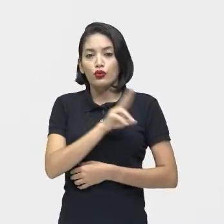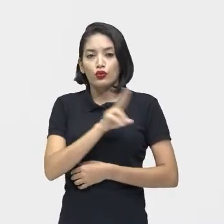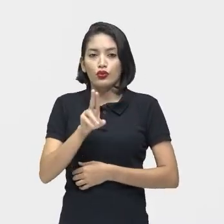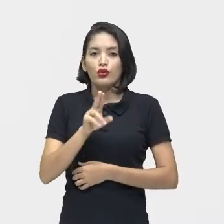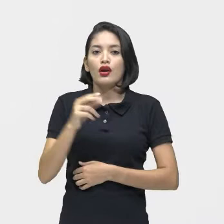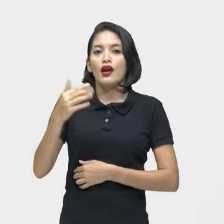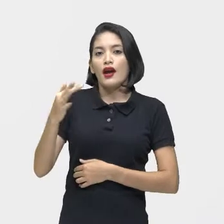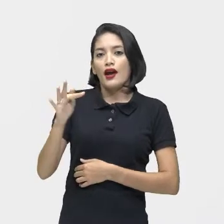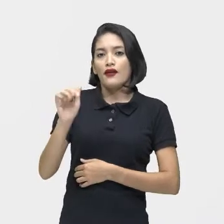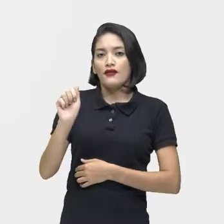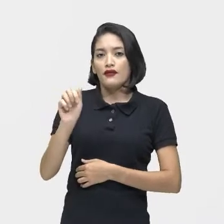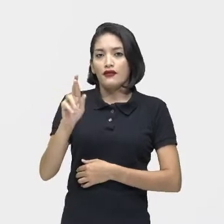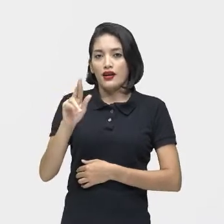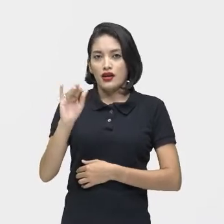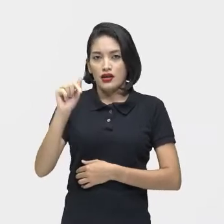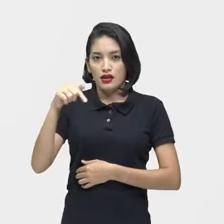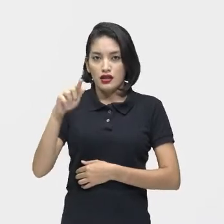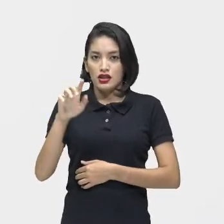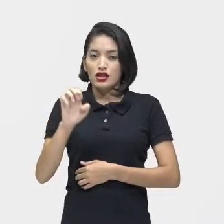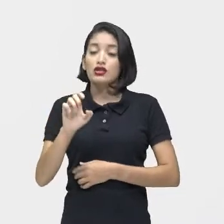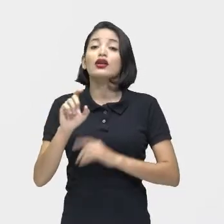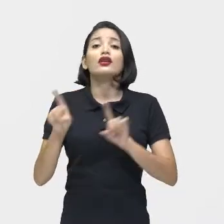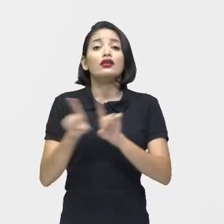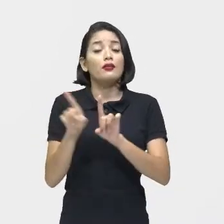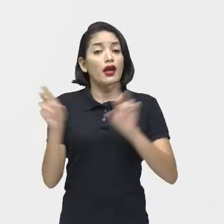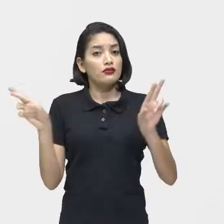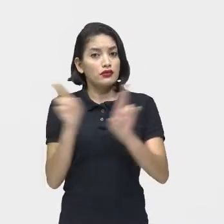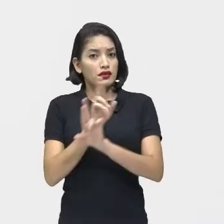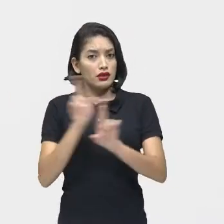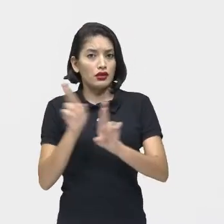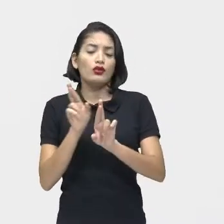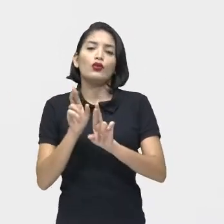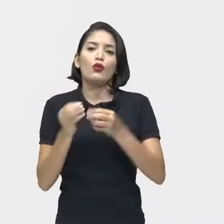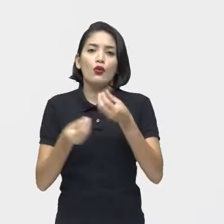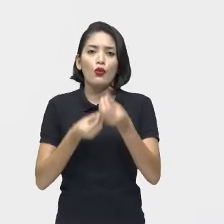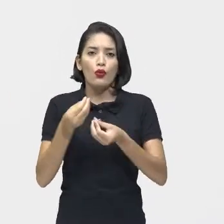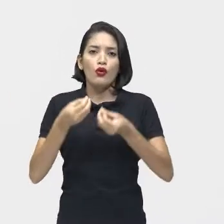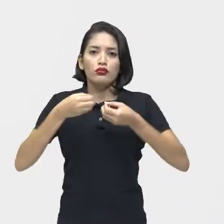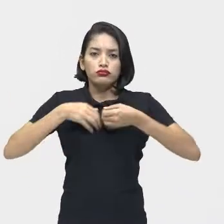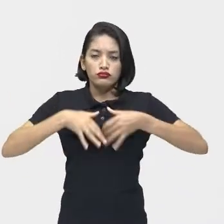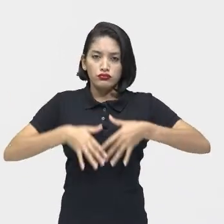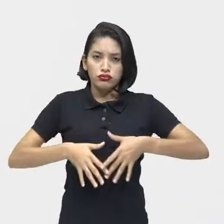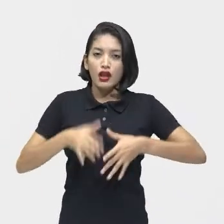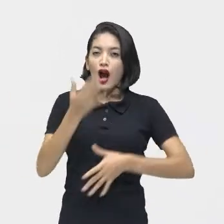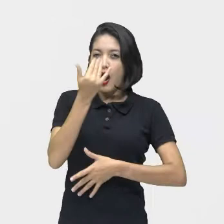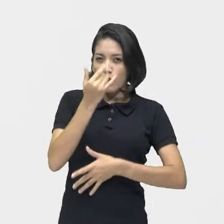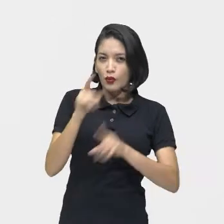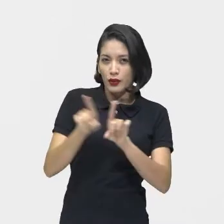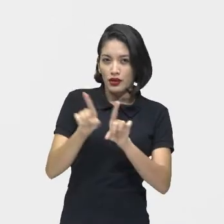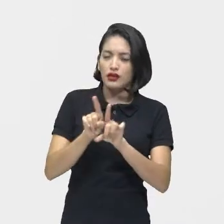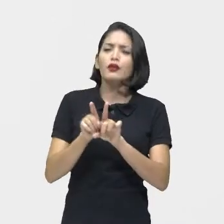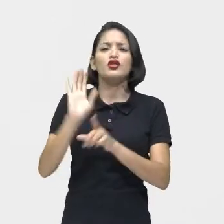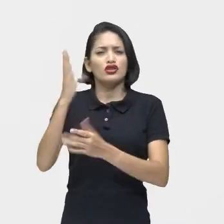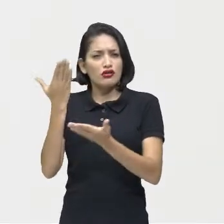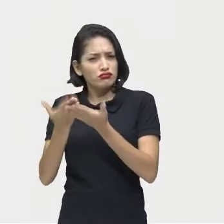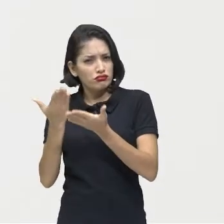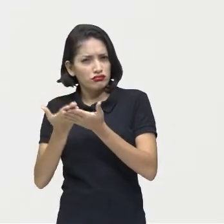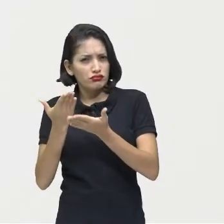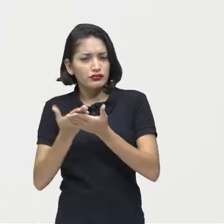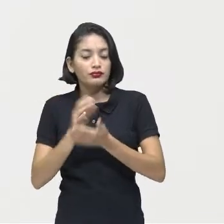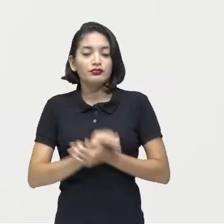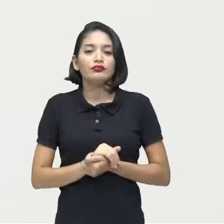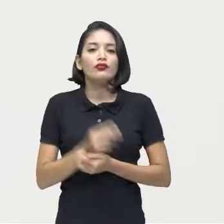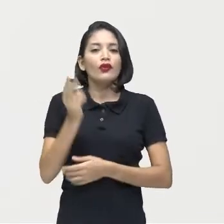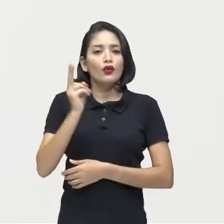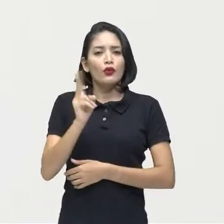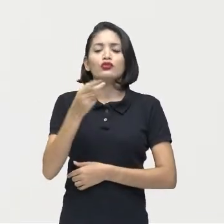de faringe, que está relacionado também com o sistema digestório, como vocês puderam observar em outra aula. E aí ele vai continuar